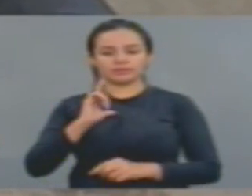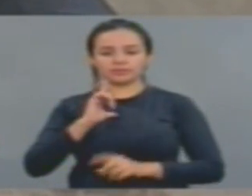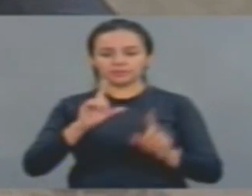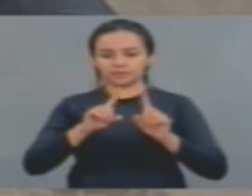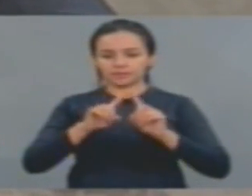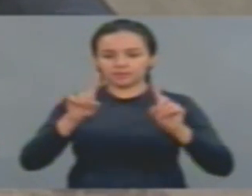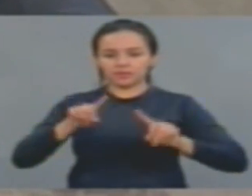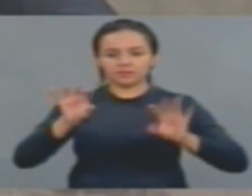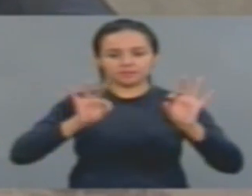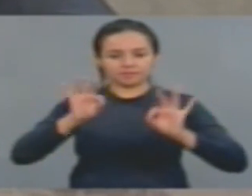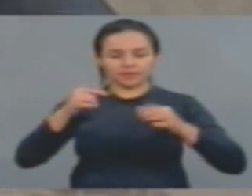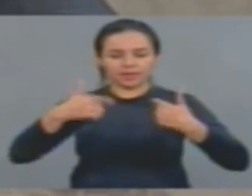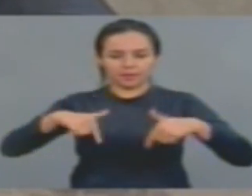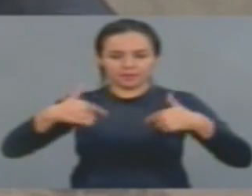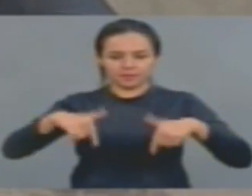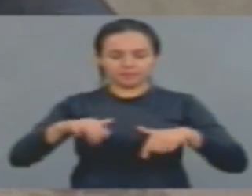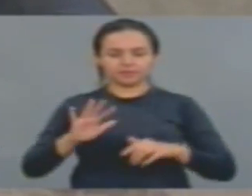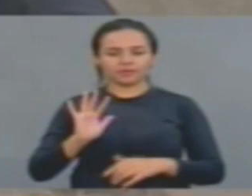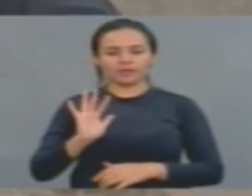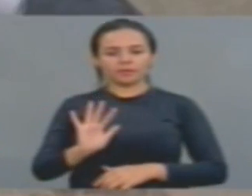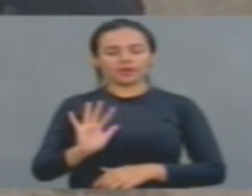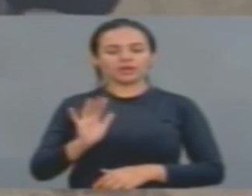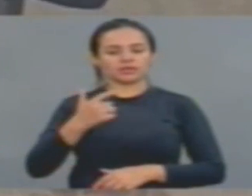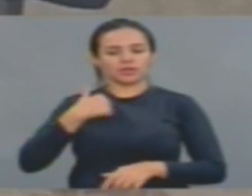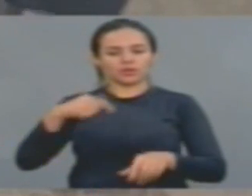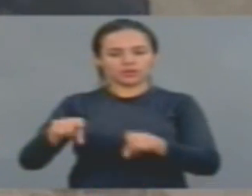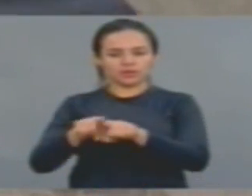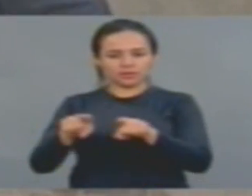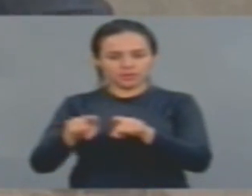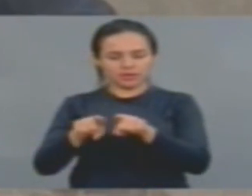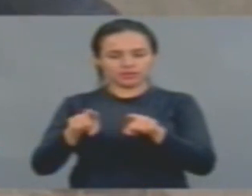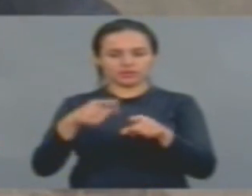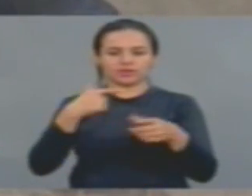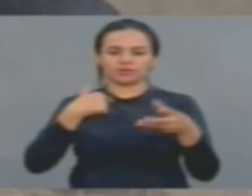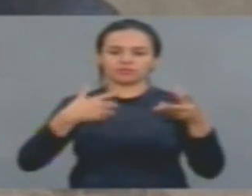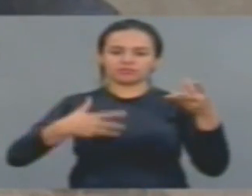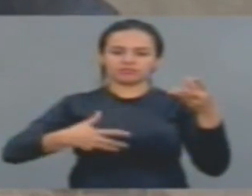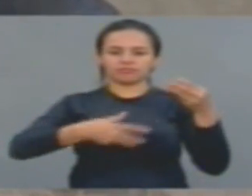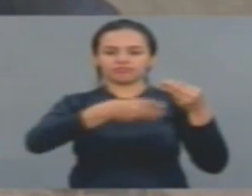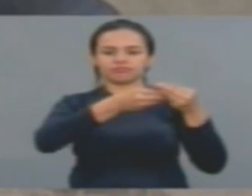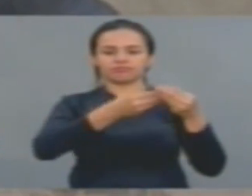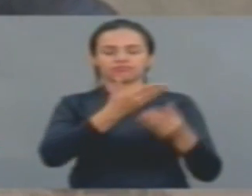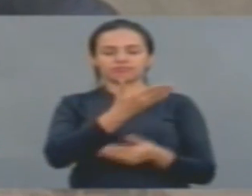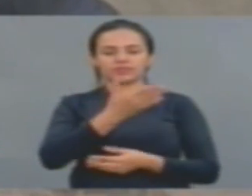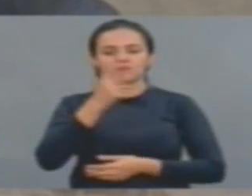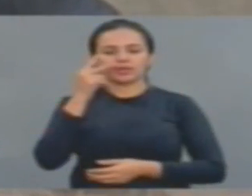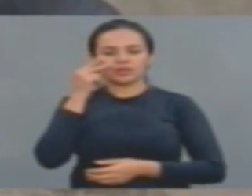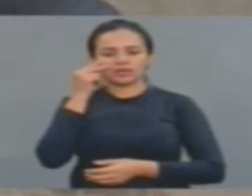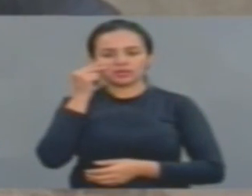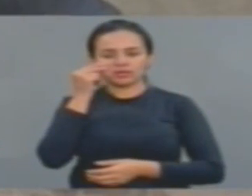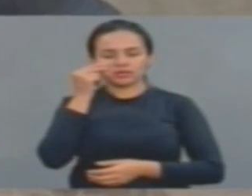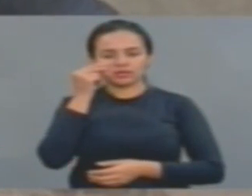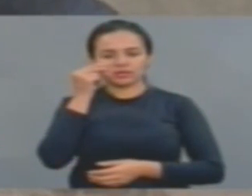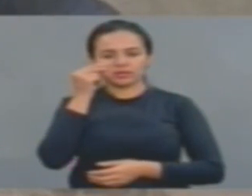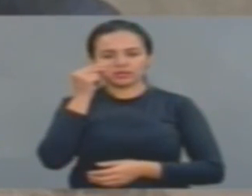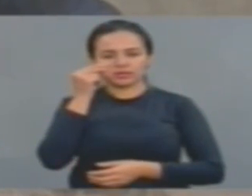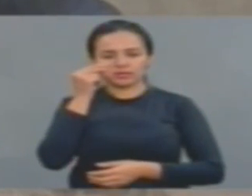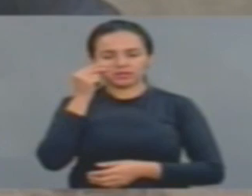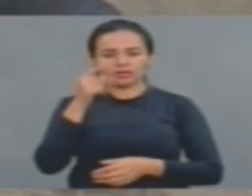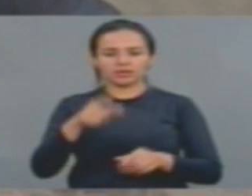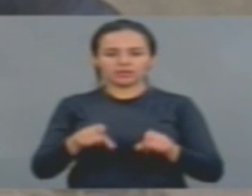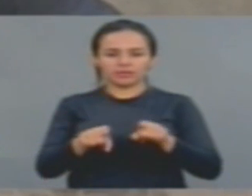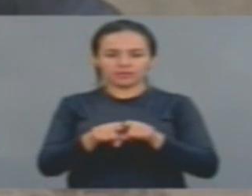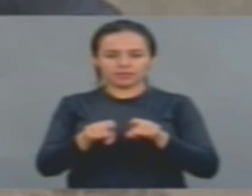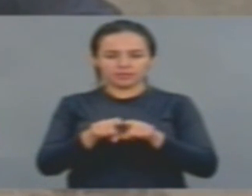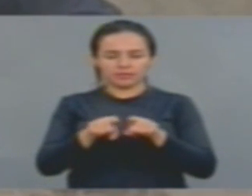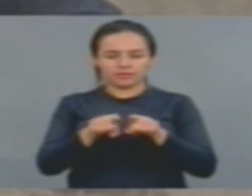de trabalho manda. Portanto, eu também me acosto, assim como o deputado Heitor, eu também me acosto à